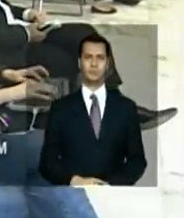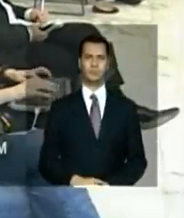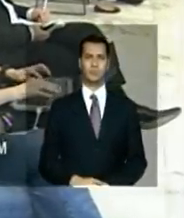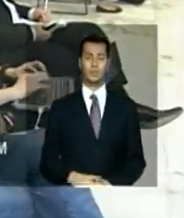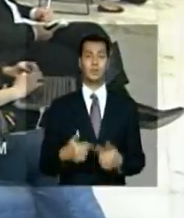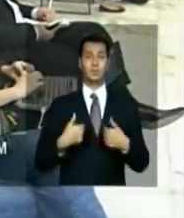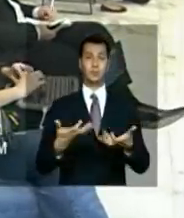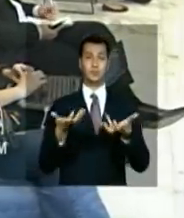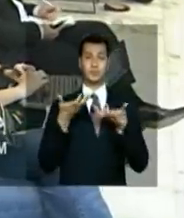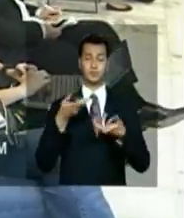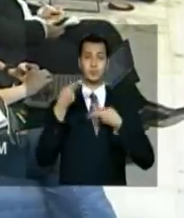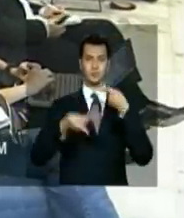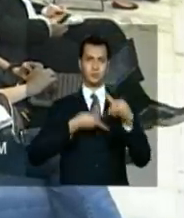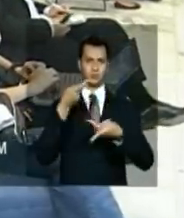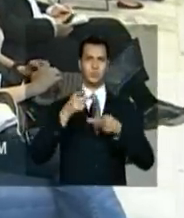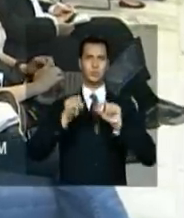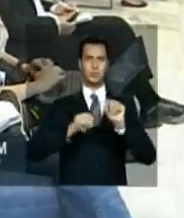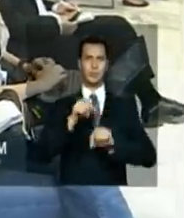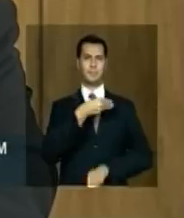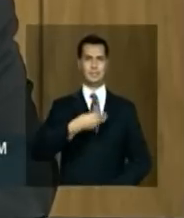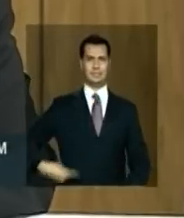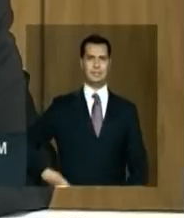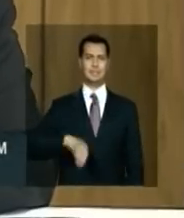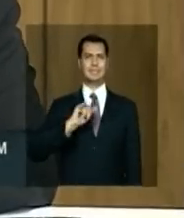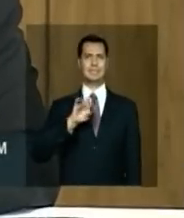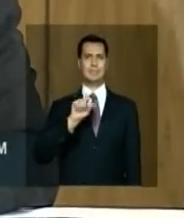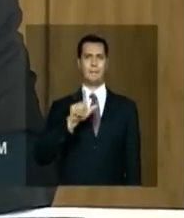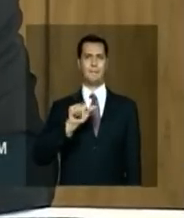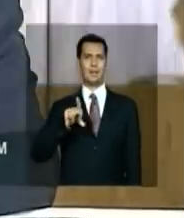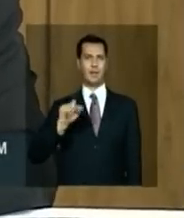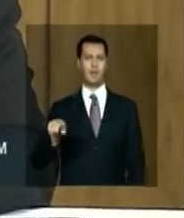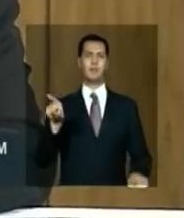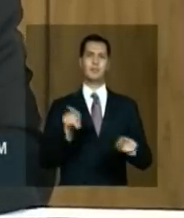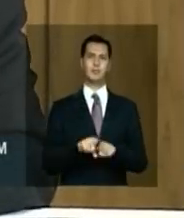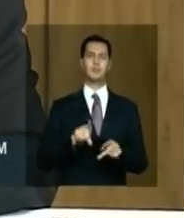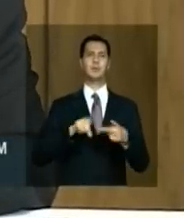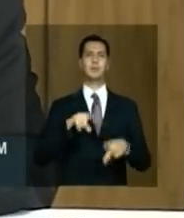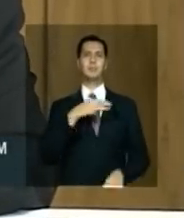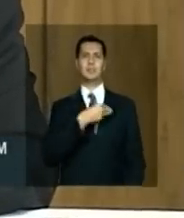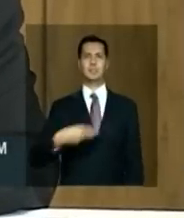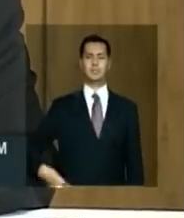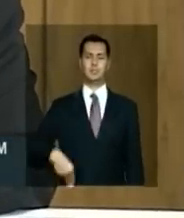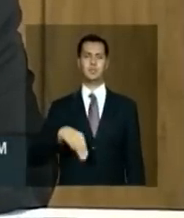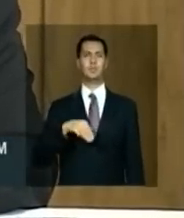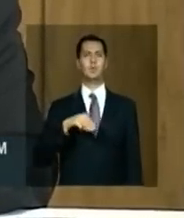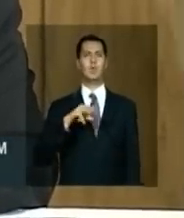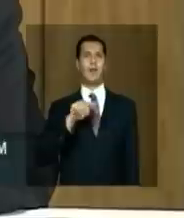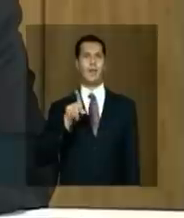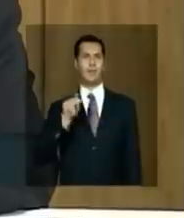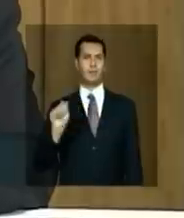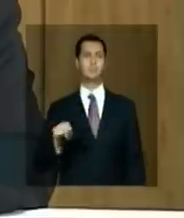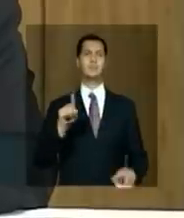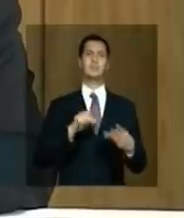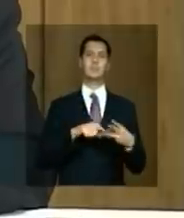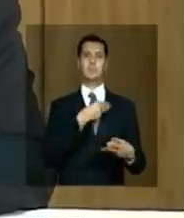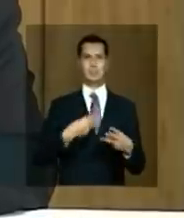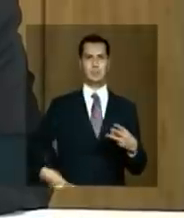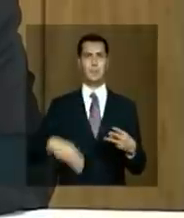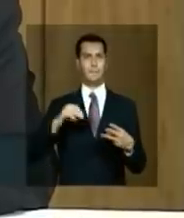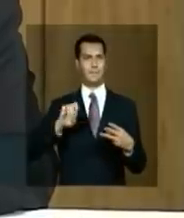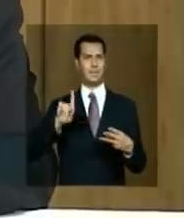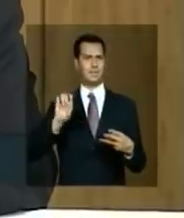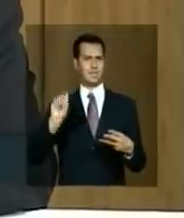reafirmar algumas questões aqui que a ministra Isabela e o ministro Mendes e o Ministro Luiz Inácio Adams Já colocaram nós